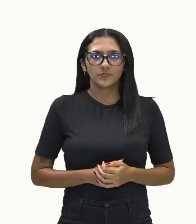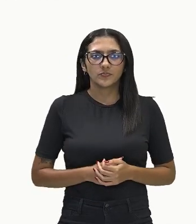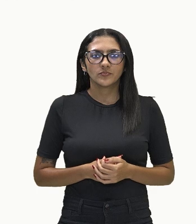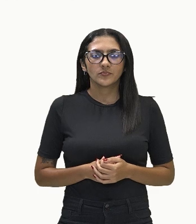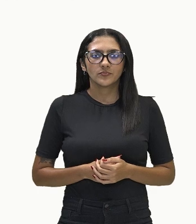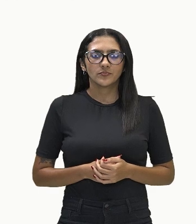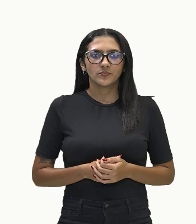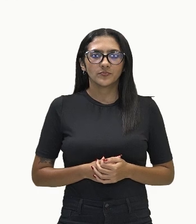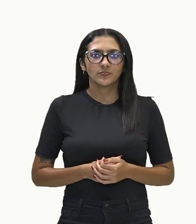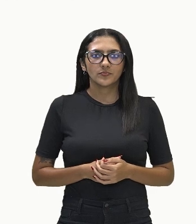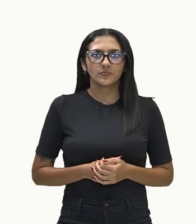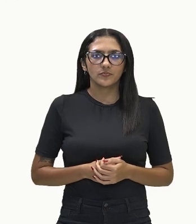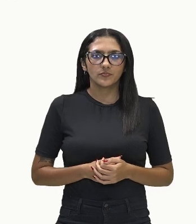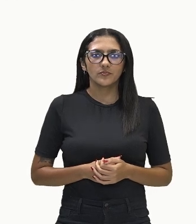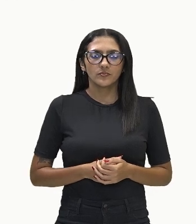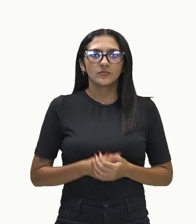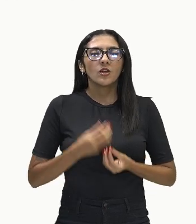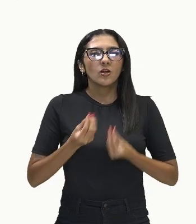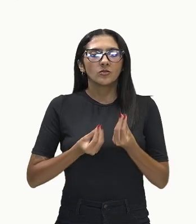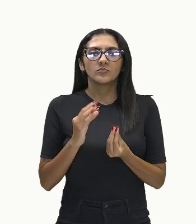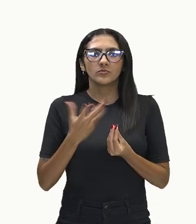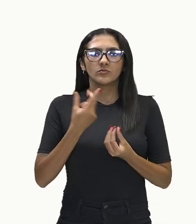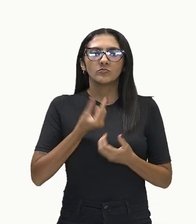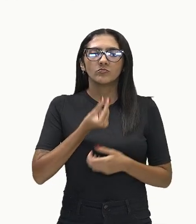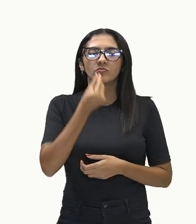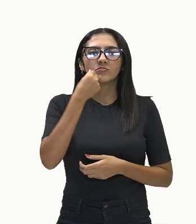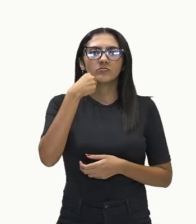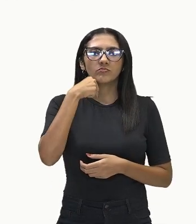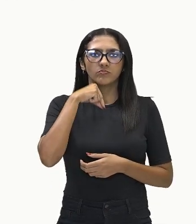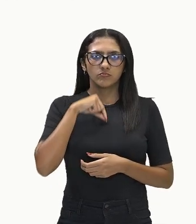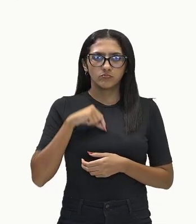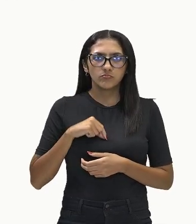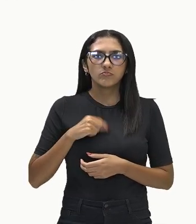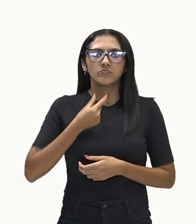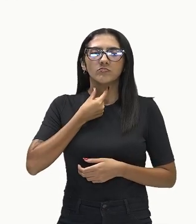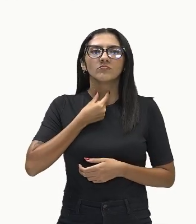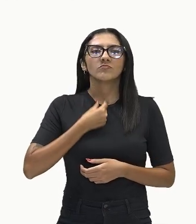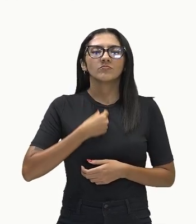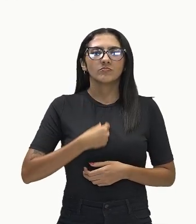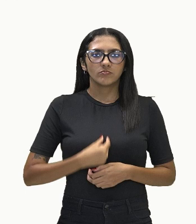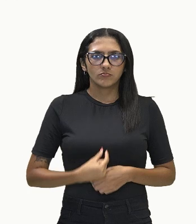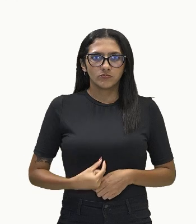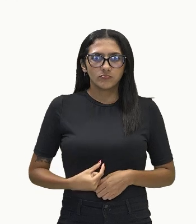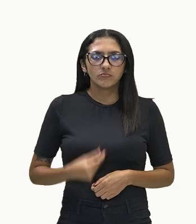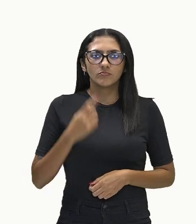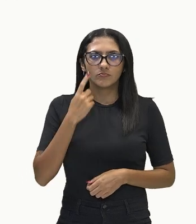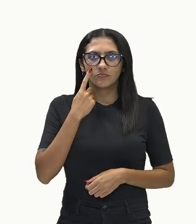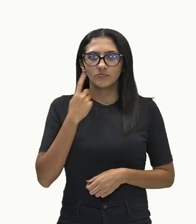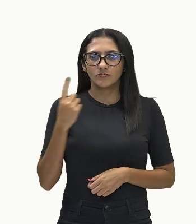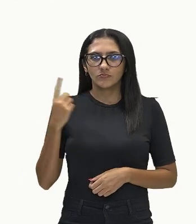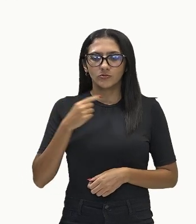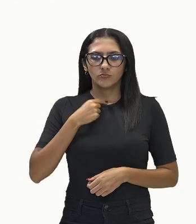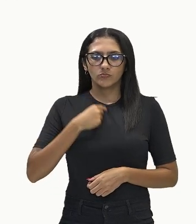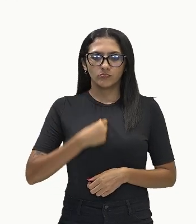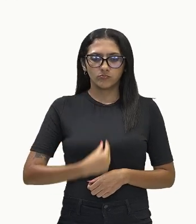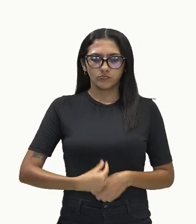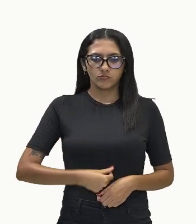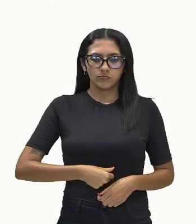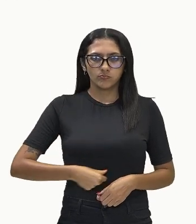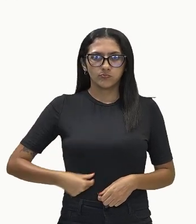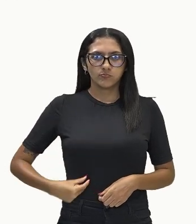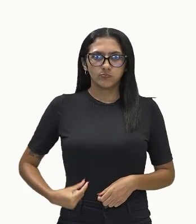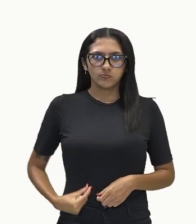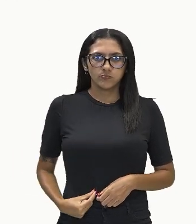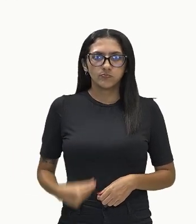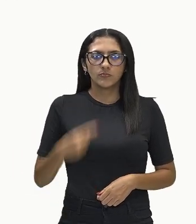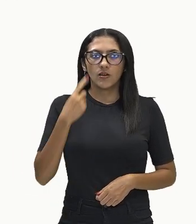processo de digestão ocorreu no nosso estômago, vem aqui pelo duodeno e ao